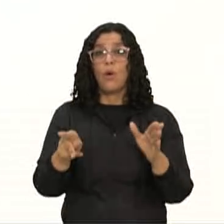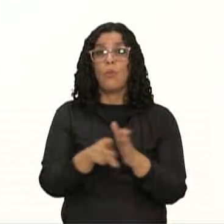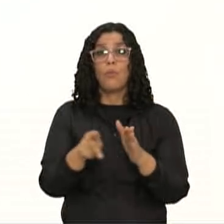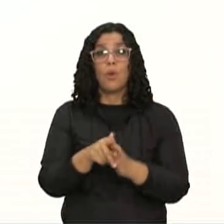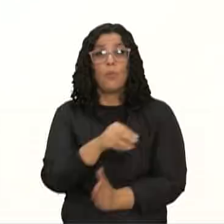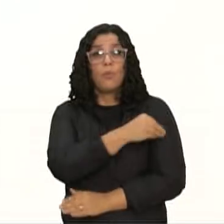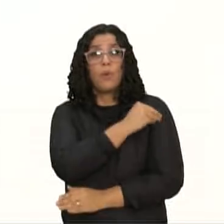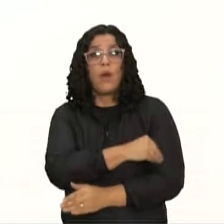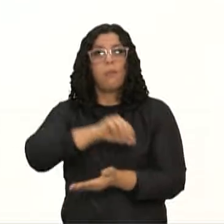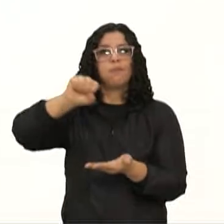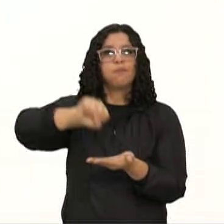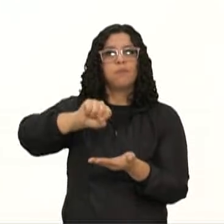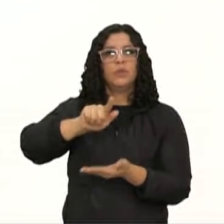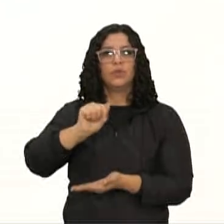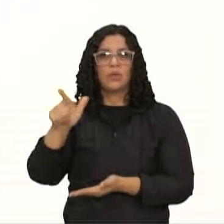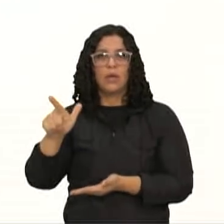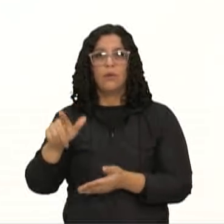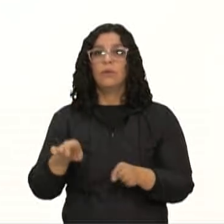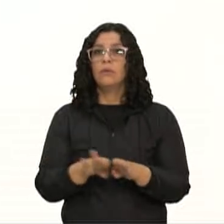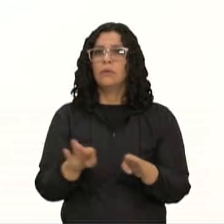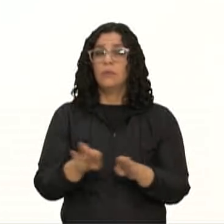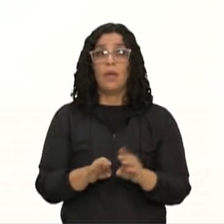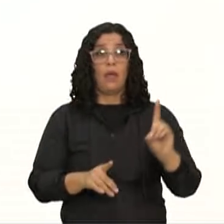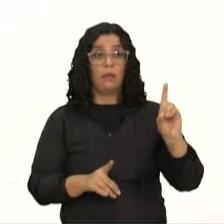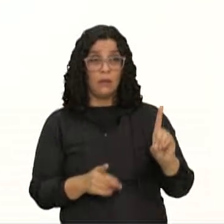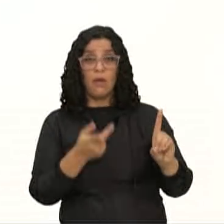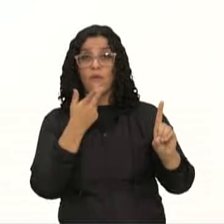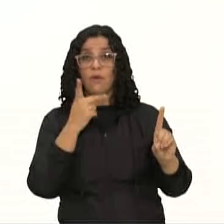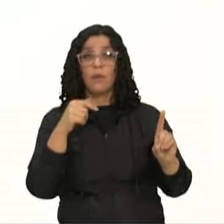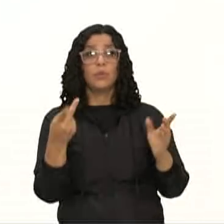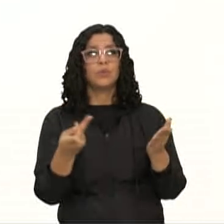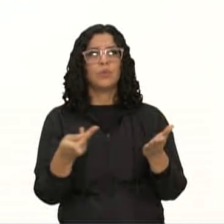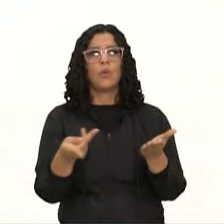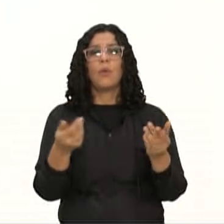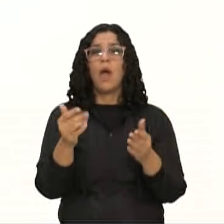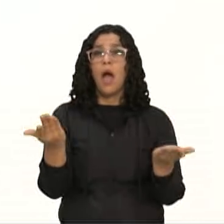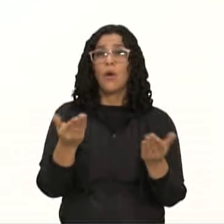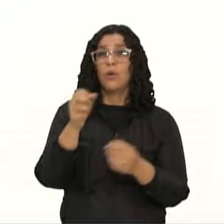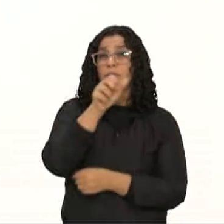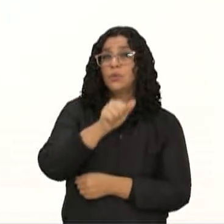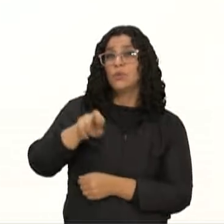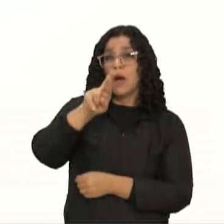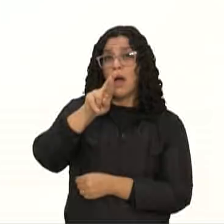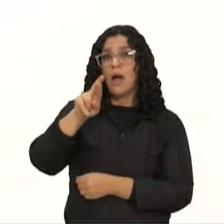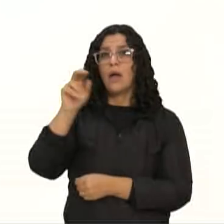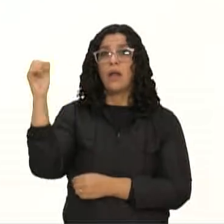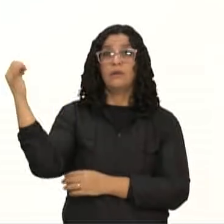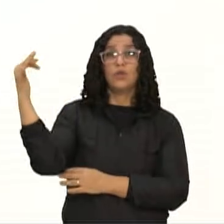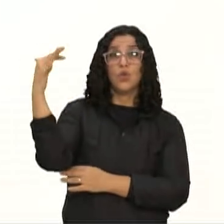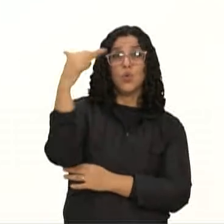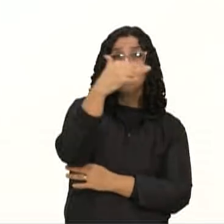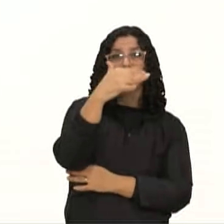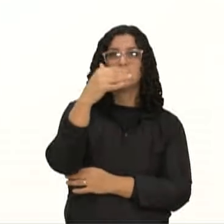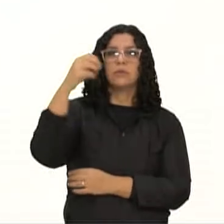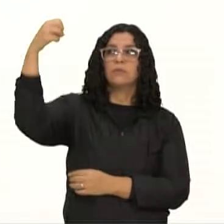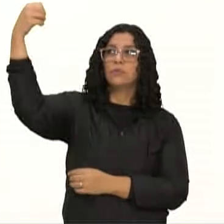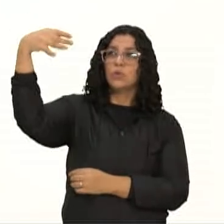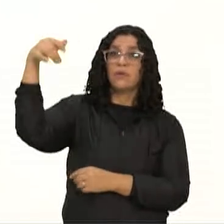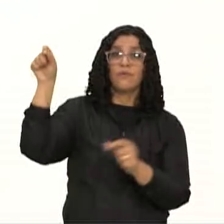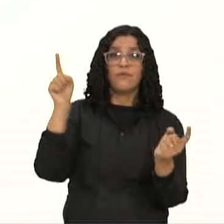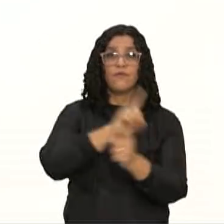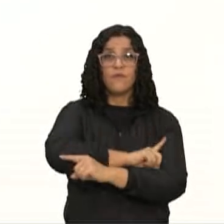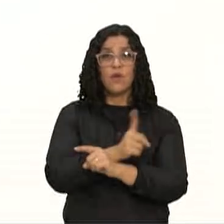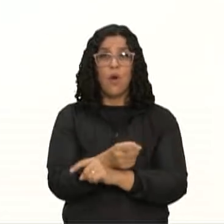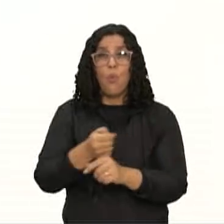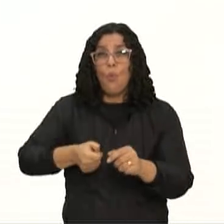gel. Letra E, podemos dizer que no ar a velocidade da luz chega próxima à sua velocidade máxima. Então, um tempinho para